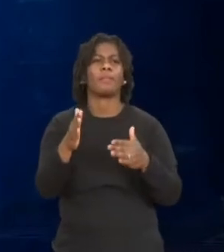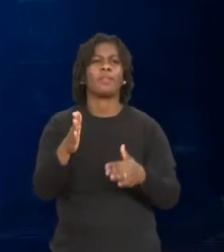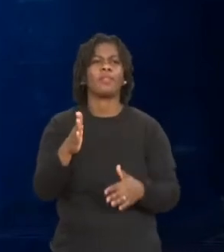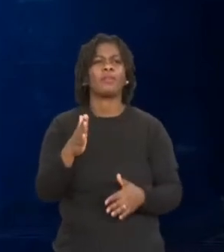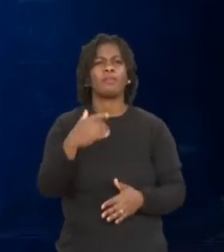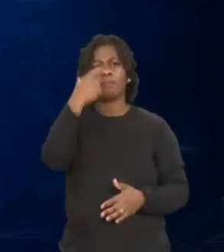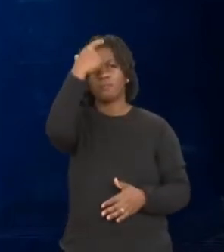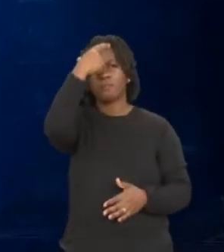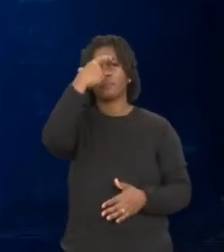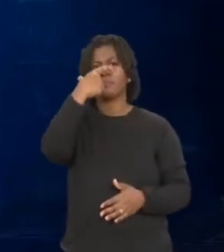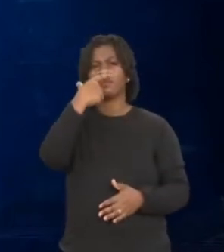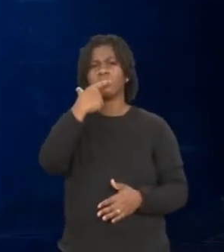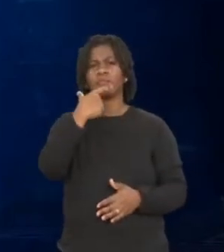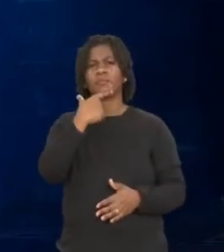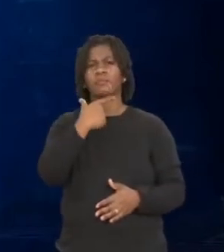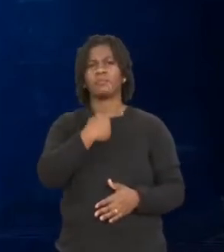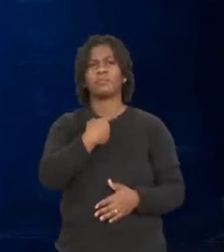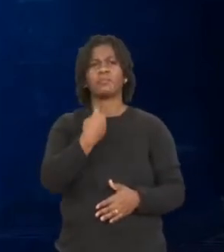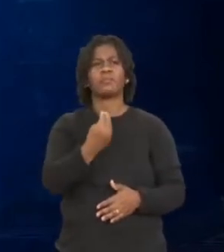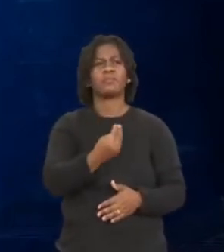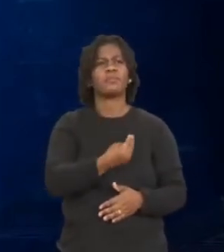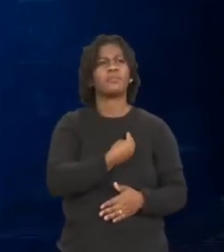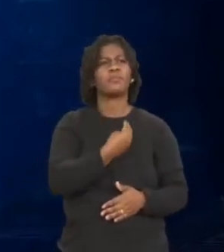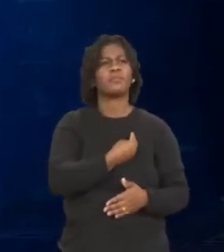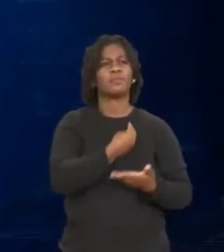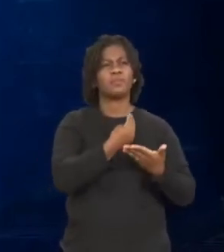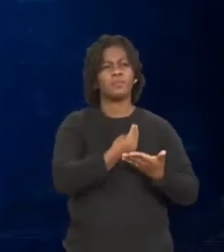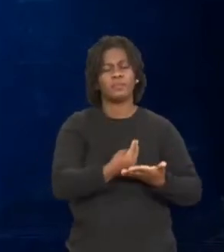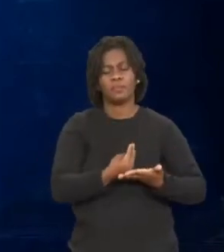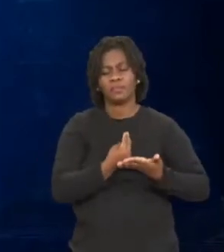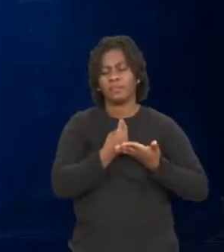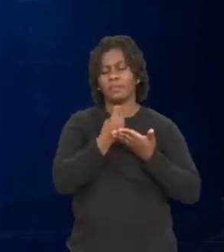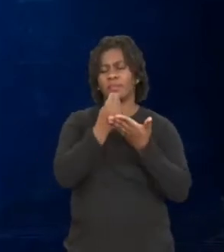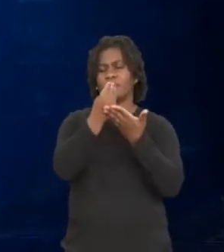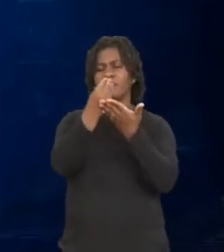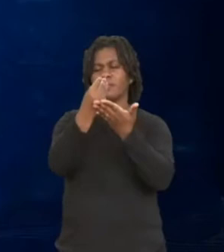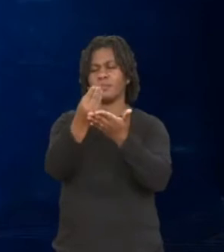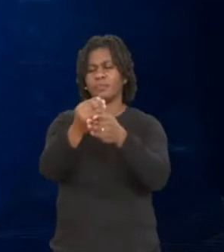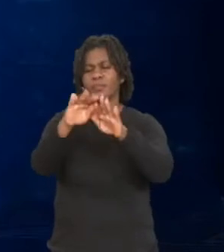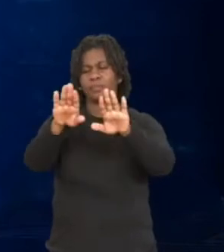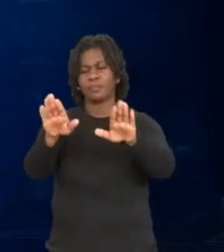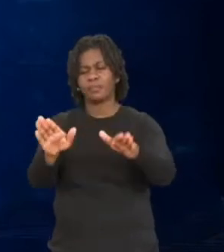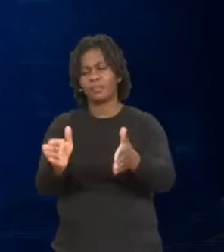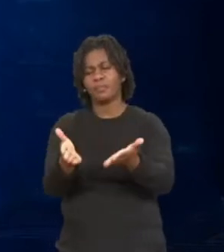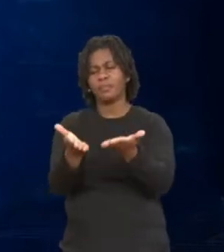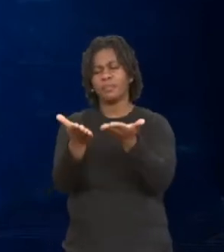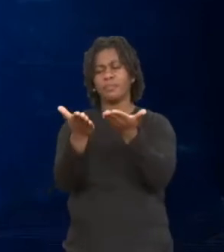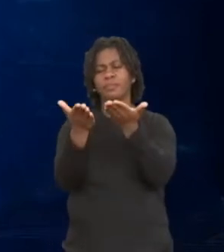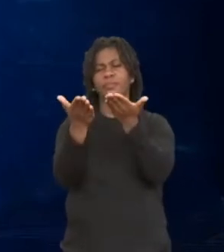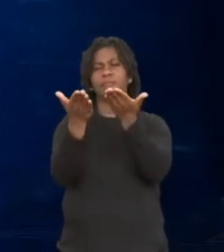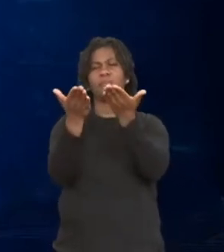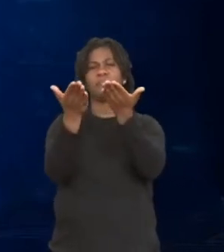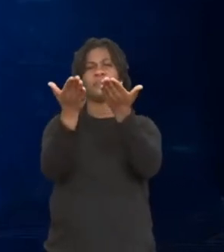Entrego-me completamente em teu altar. Entrego-me completamente em teu